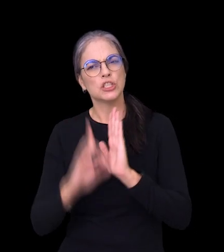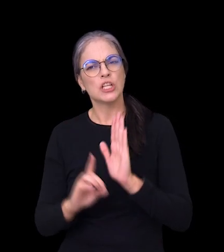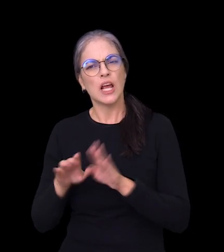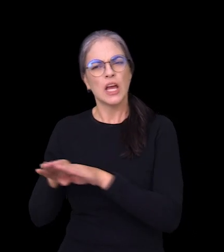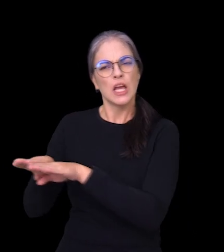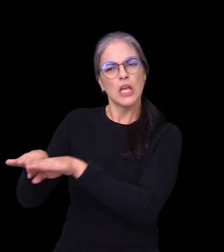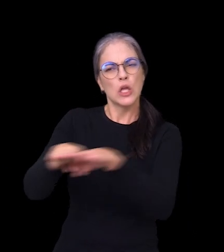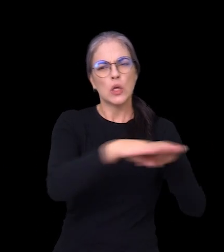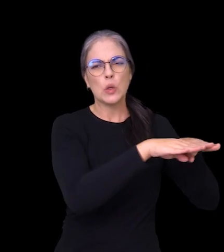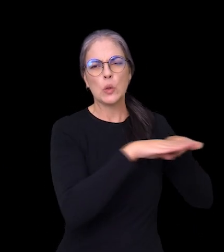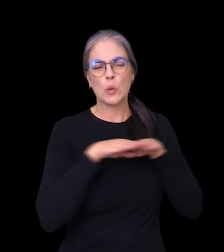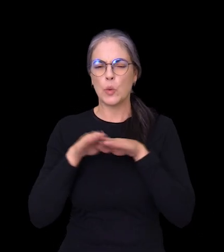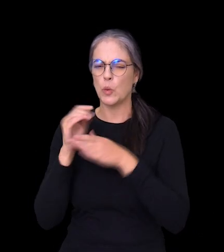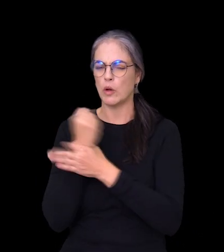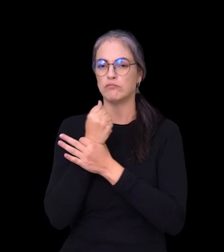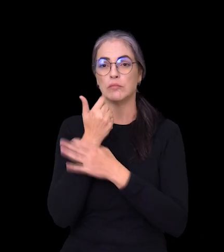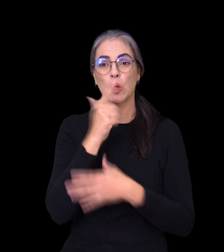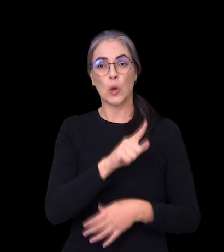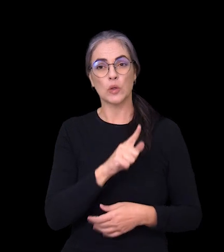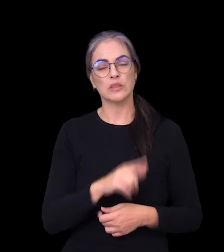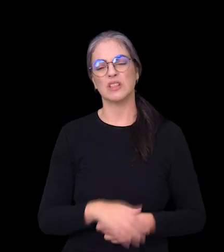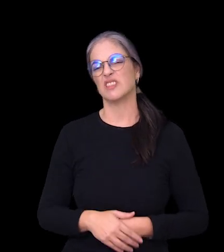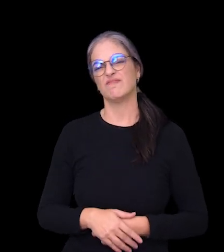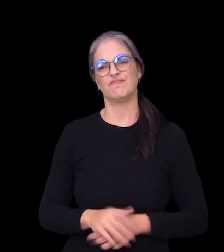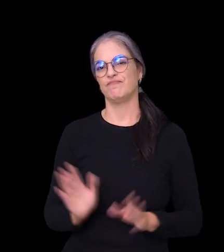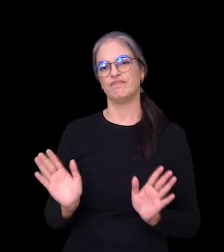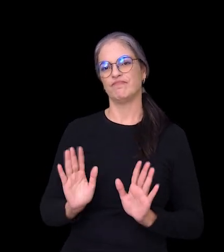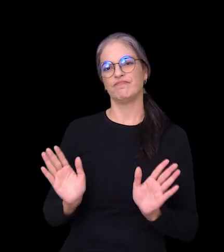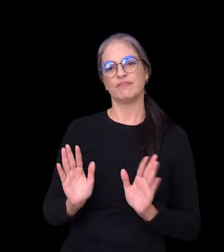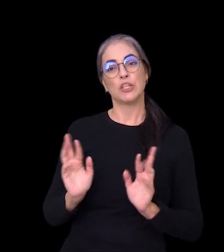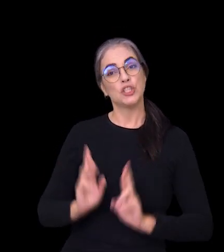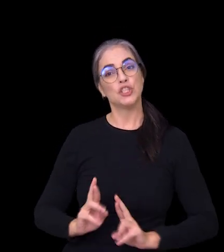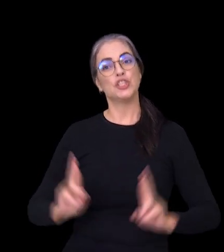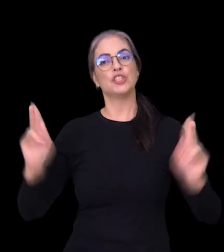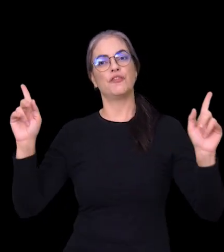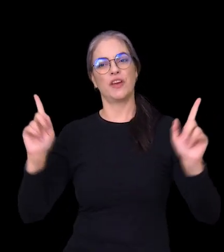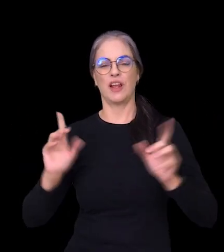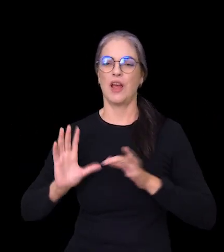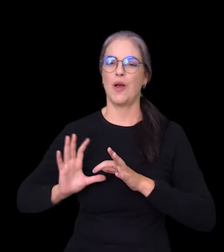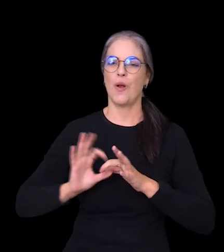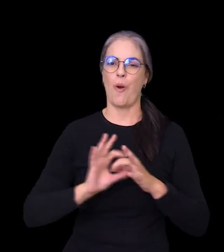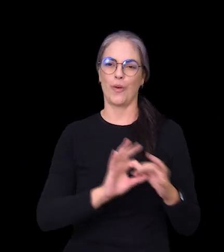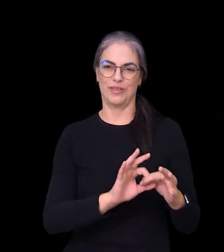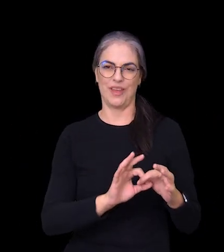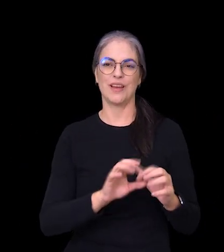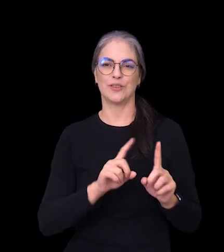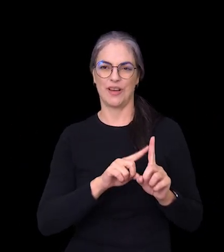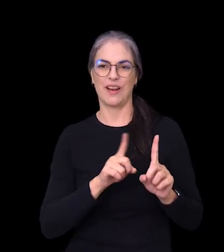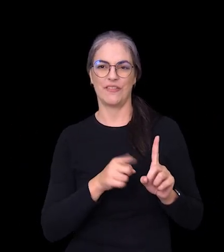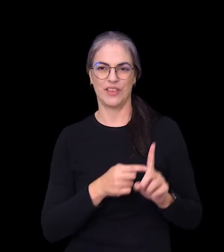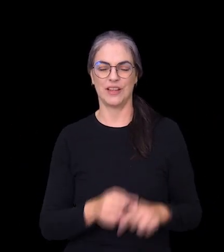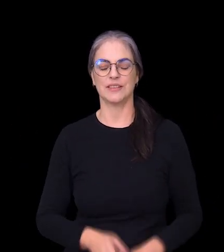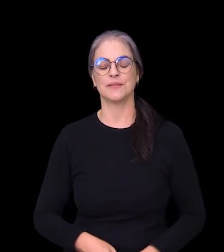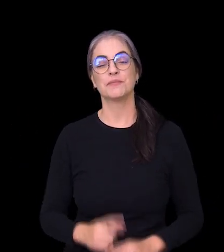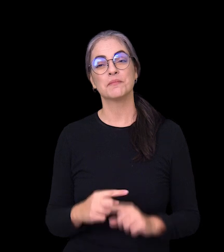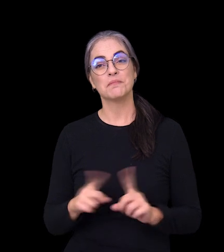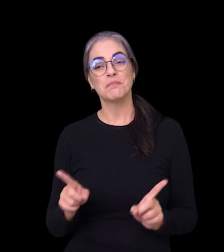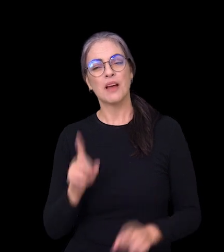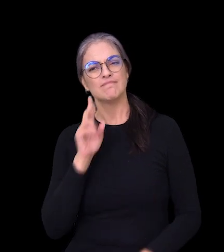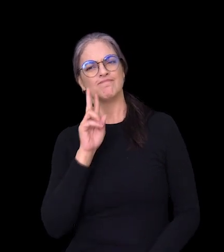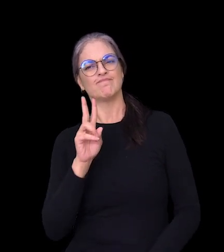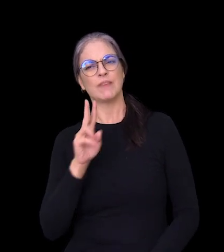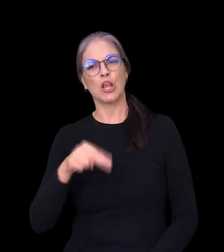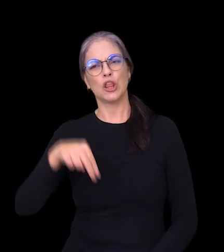falaria sobre gravidez numa outra perspectiva. Então, quando a gente olha a região norte, a gente sabe que a desigualdade lá,